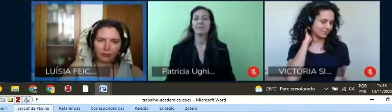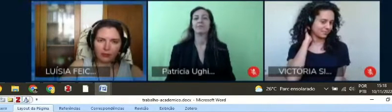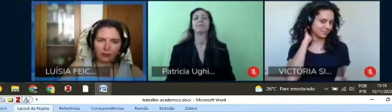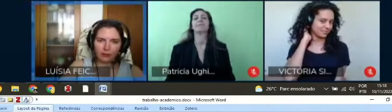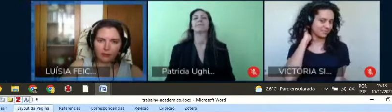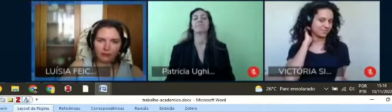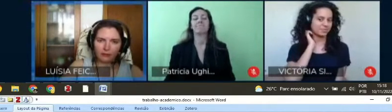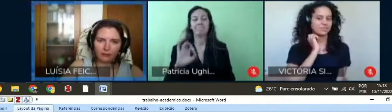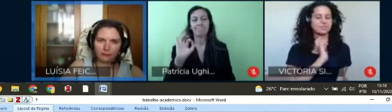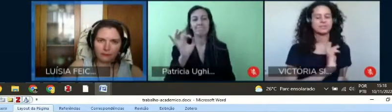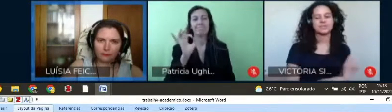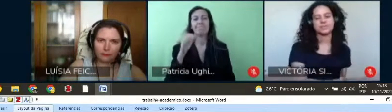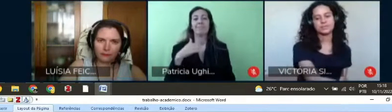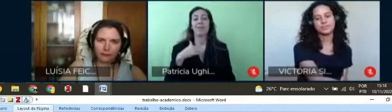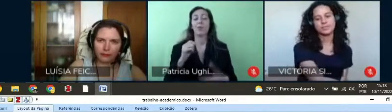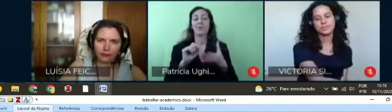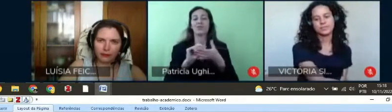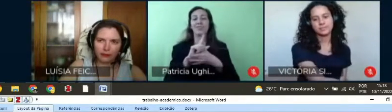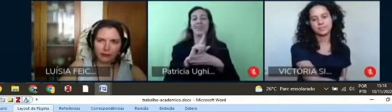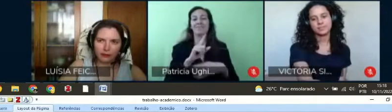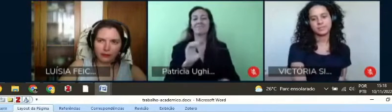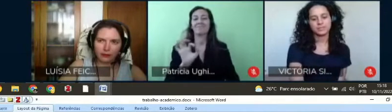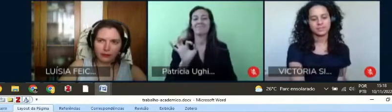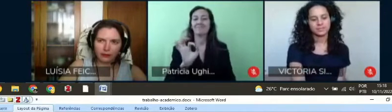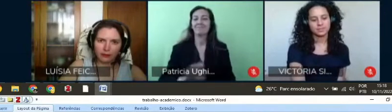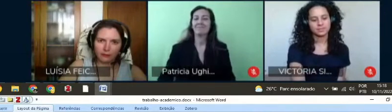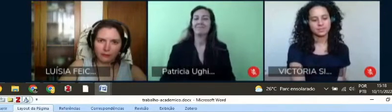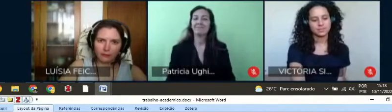Ah, porque eu deletei.